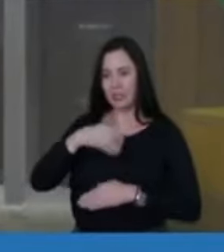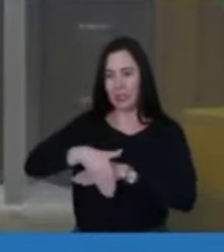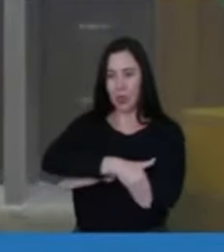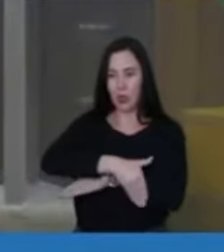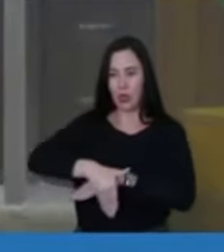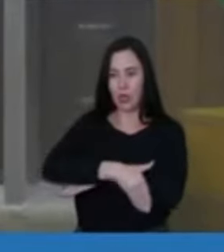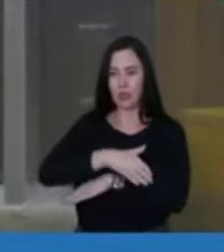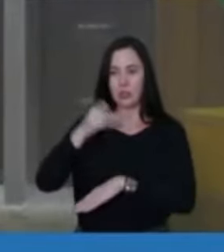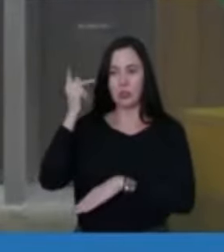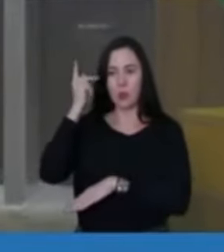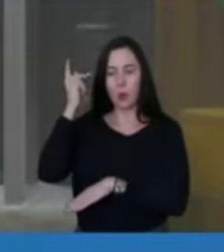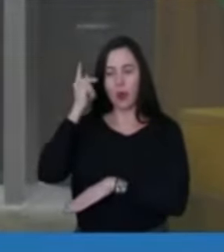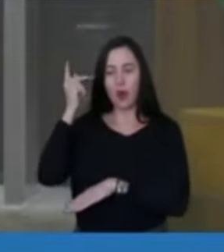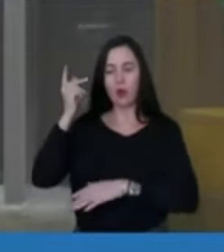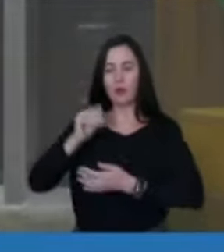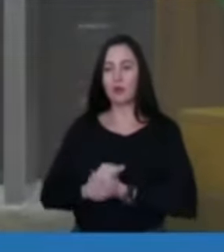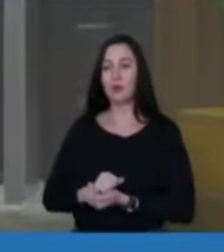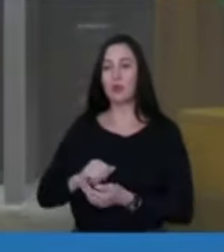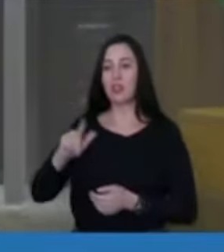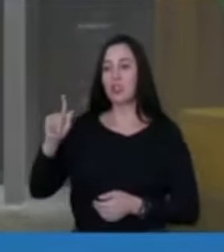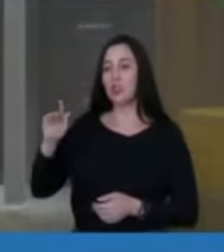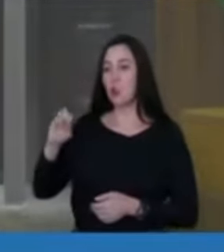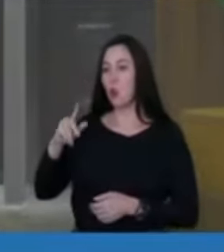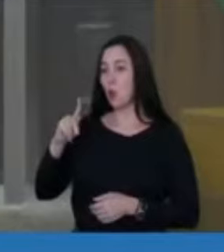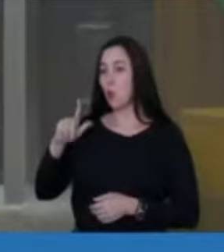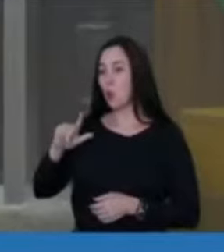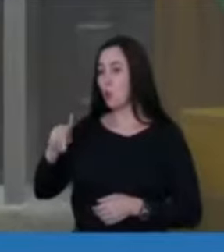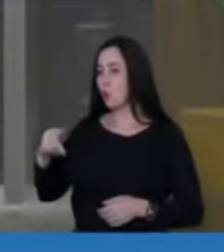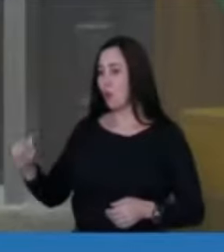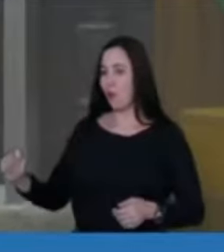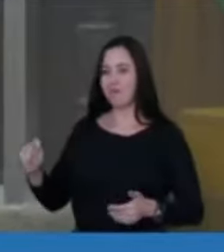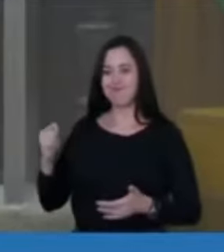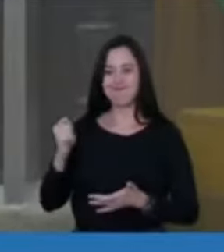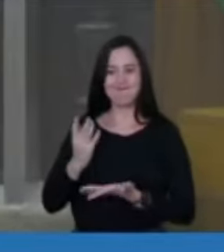Isso foi o que aconteceu na Avenida Paulista e, obviamente, há